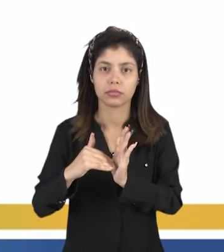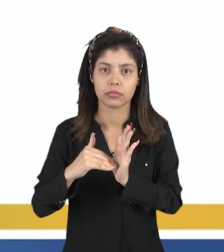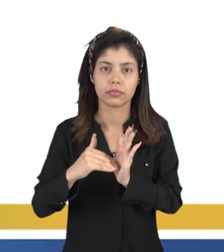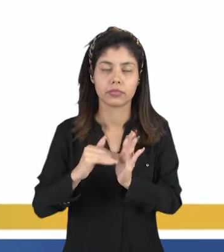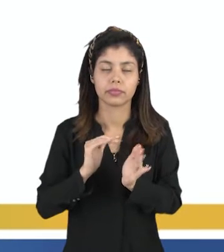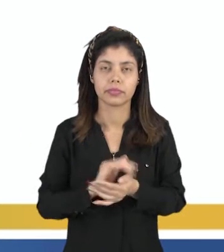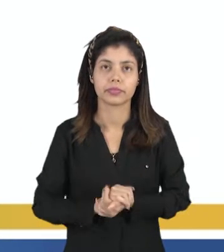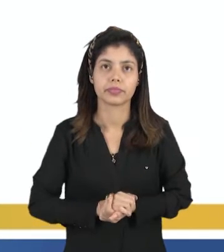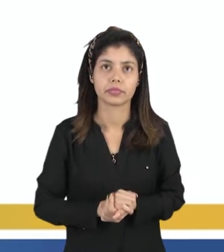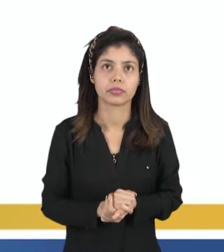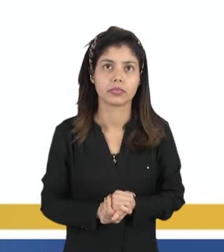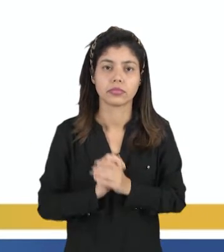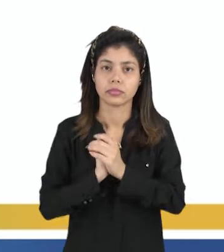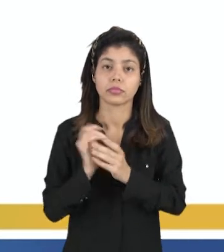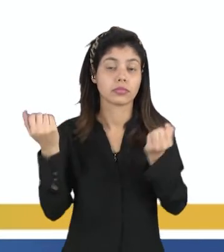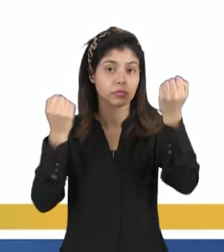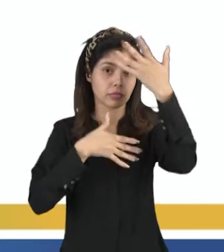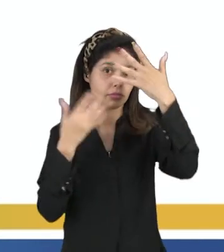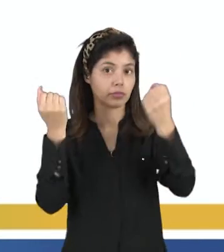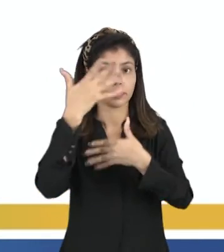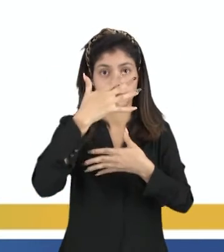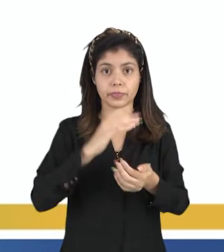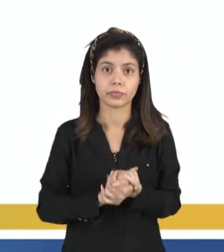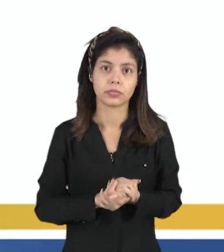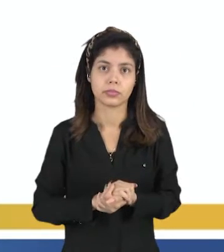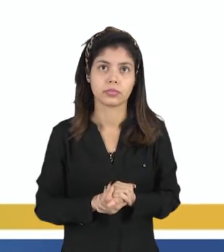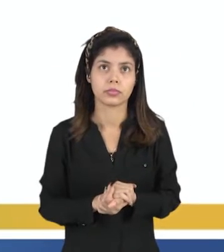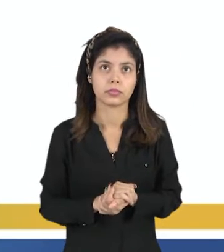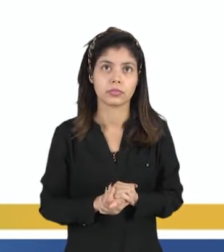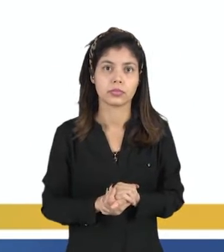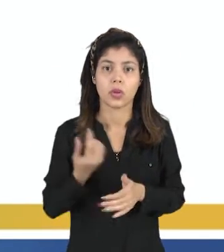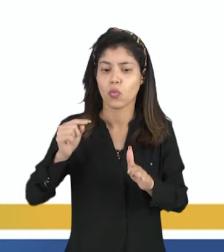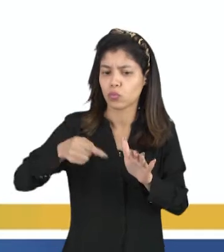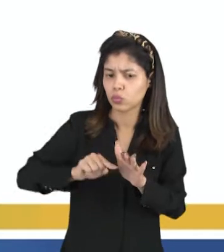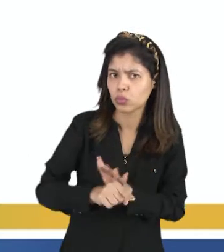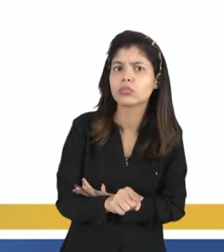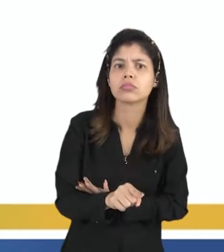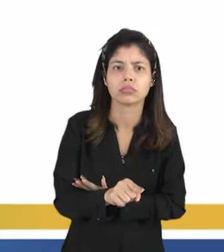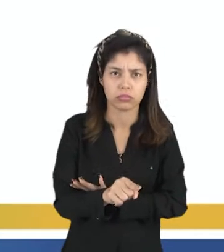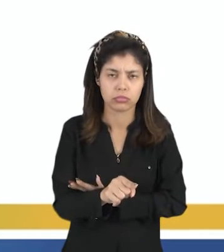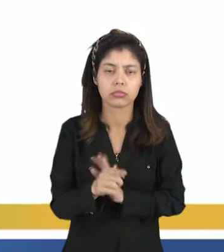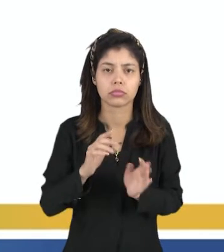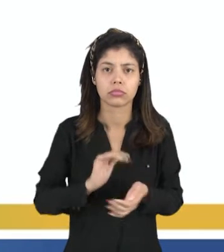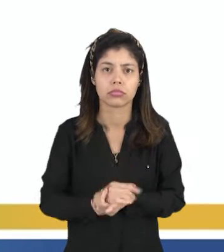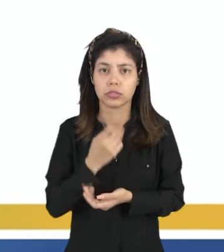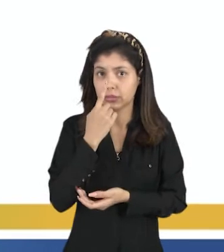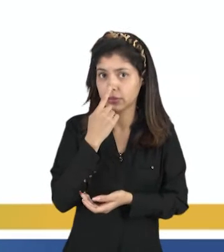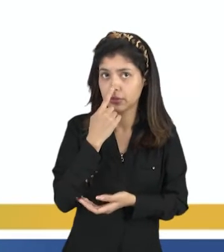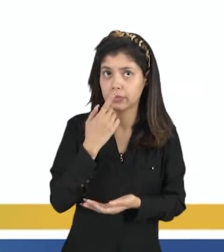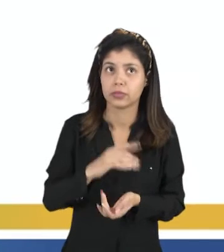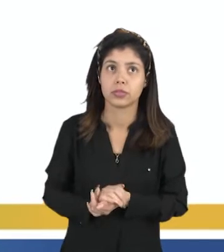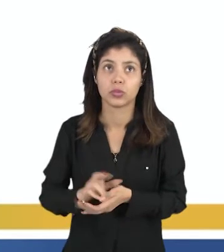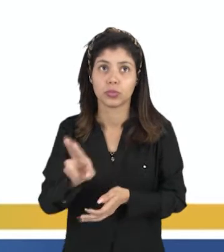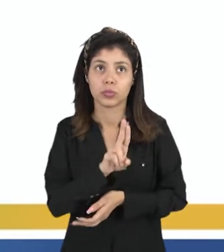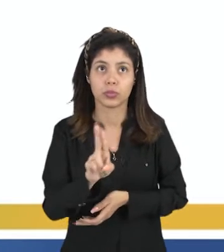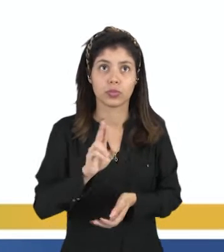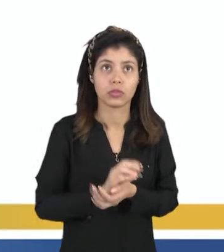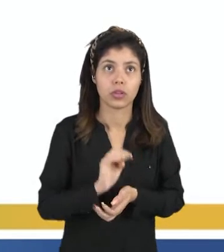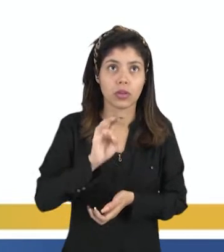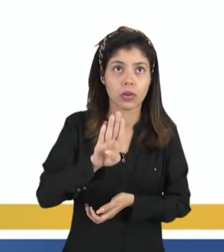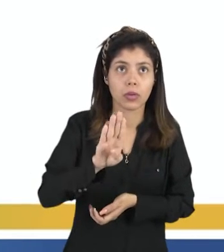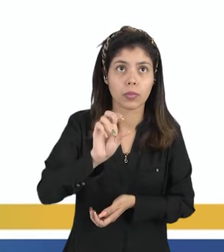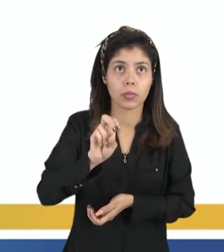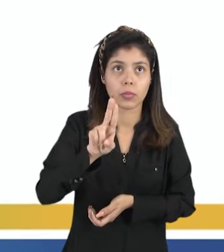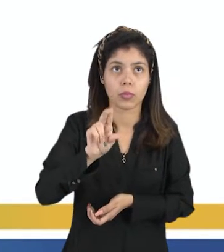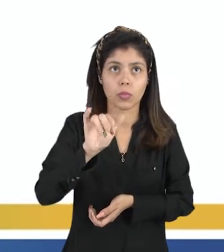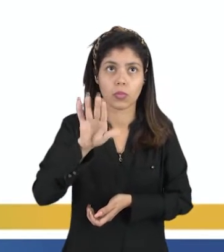através desses neurônios, são levadas ao fundo da cavidade nasal e ao que nós chamamos de bulbo,